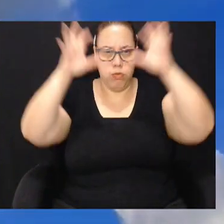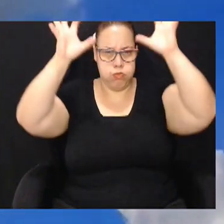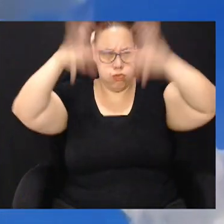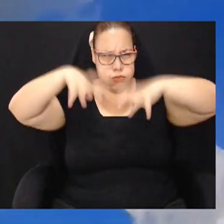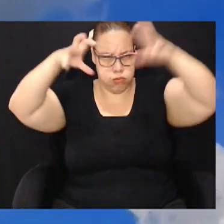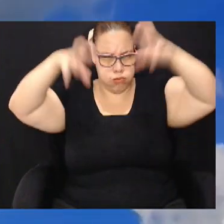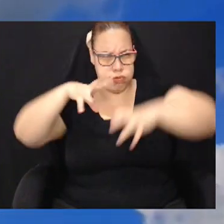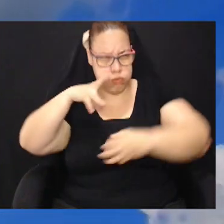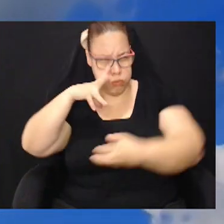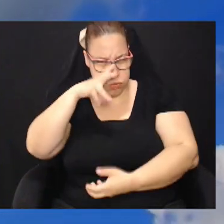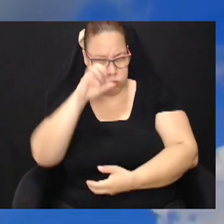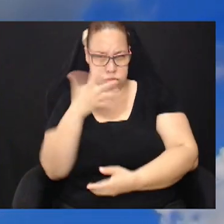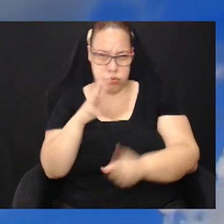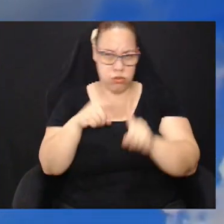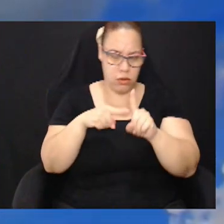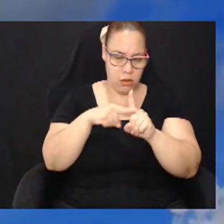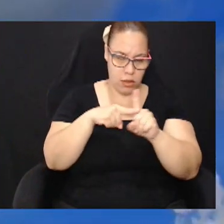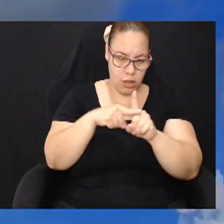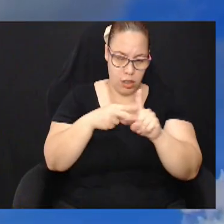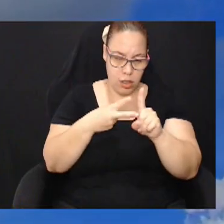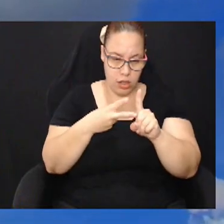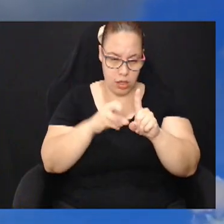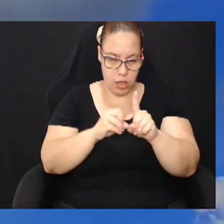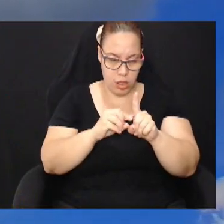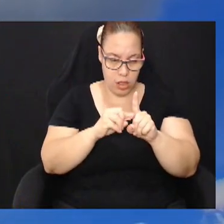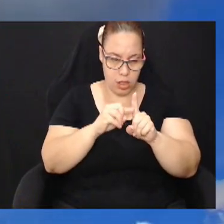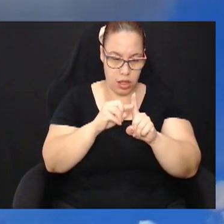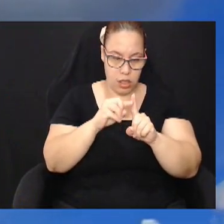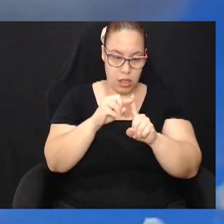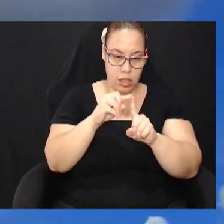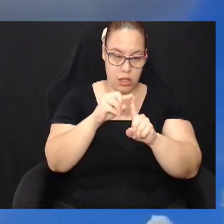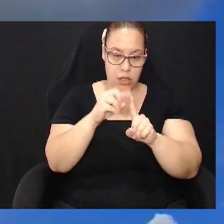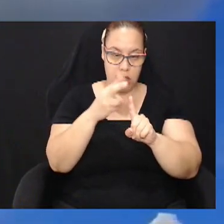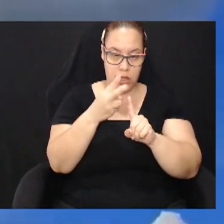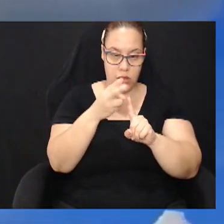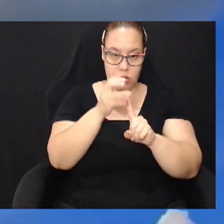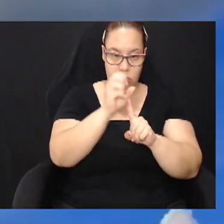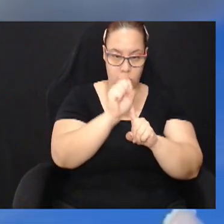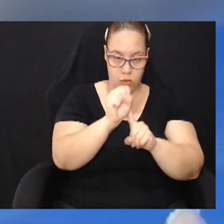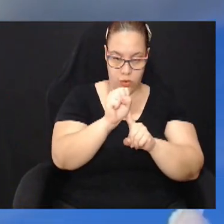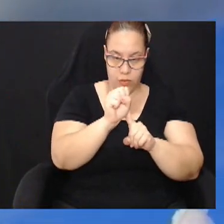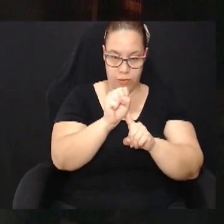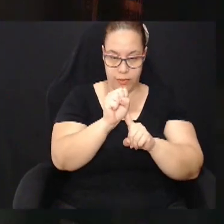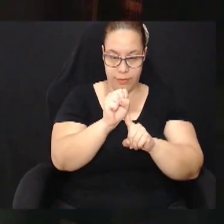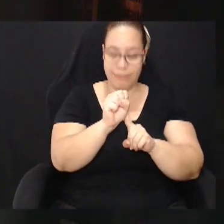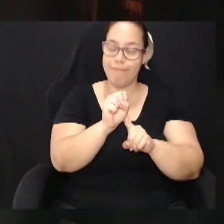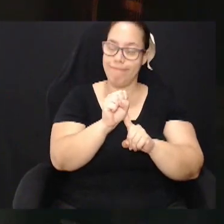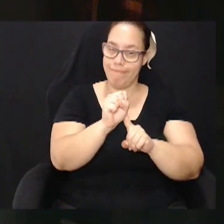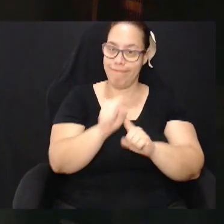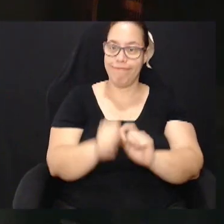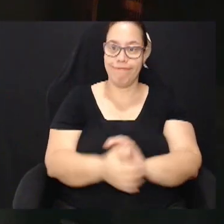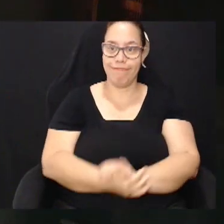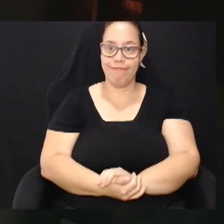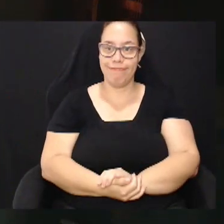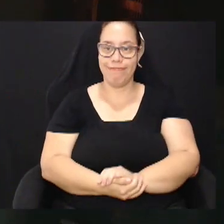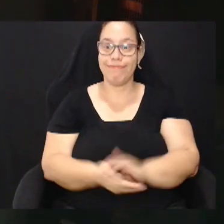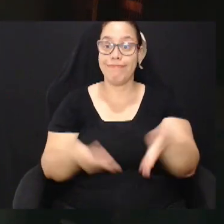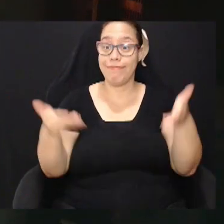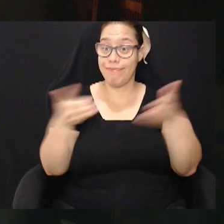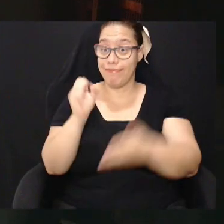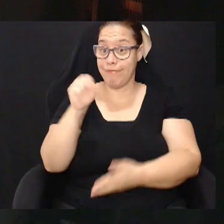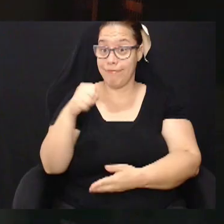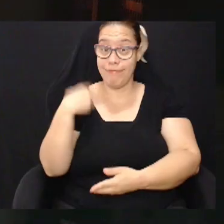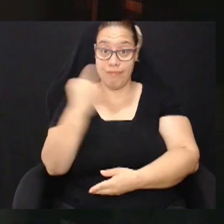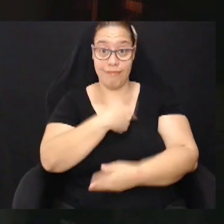mínima hoje foi de 20, a máxima de 28 graus. Agora sim, vamos ao nosso tema